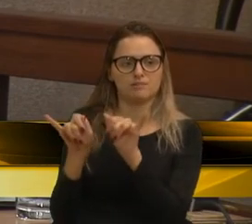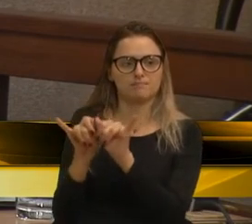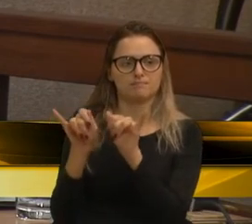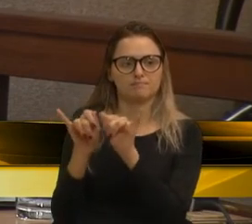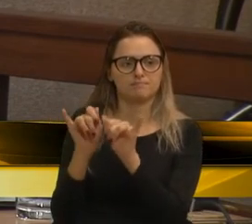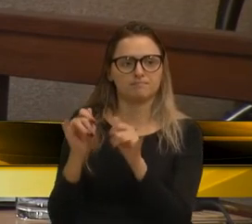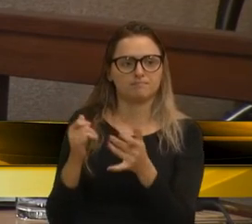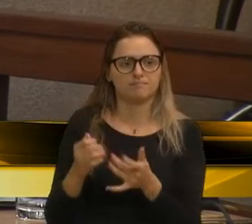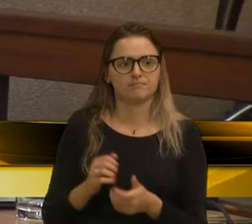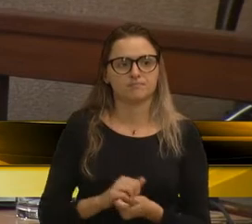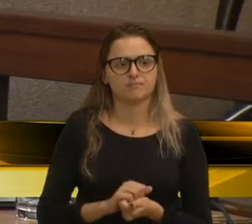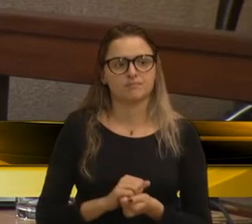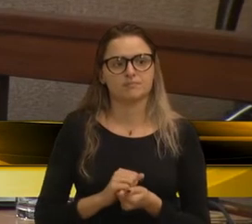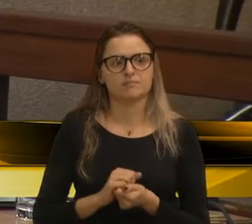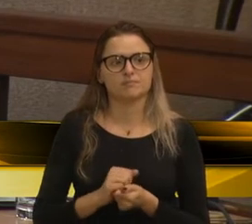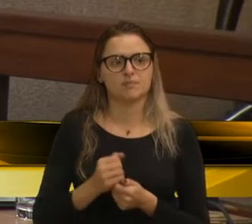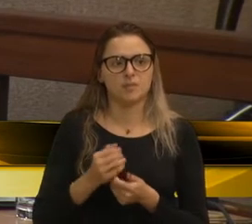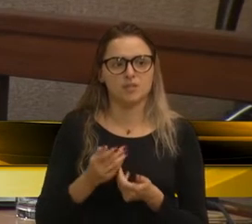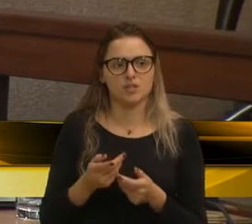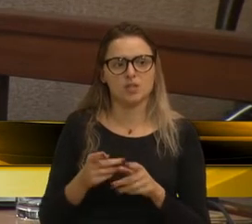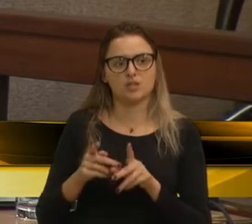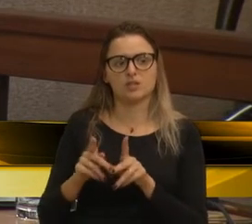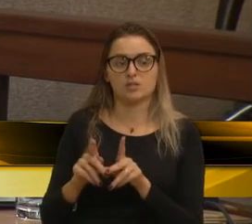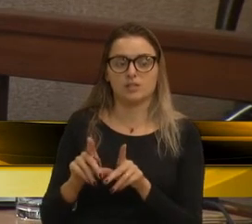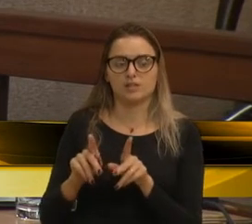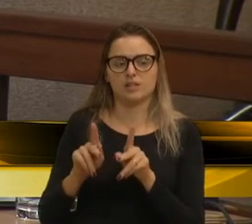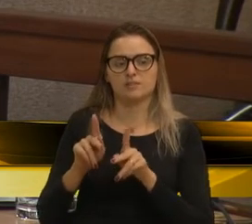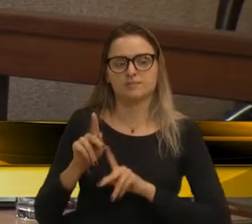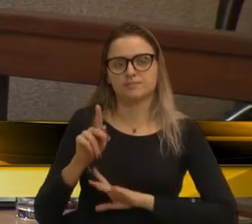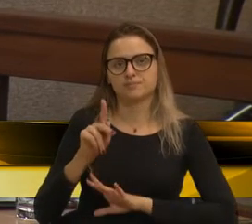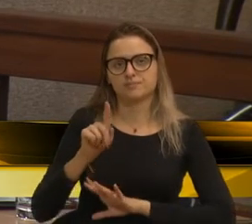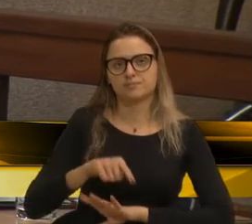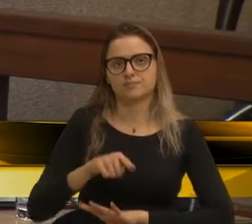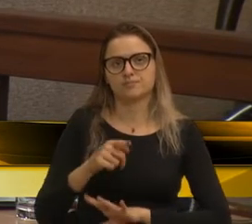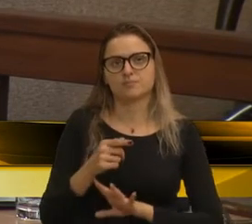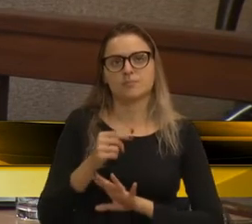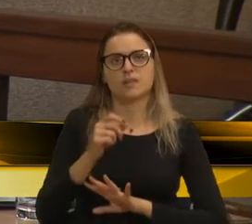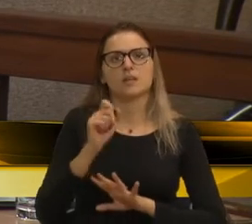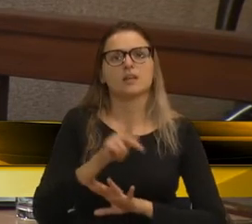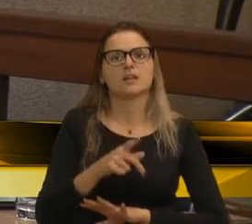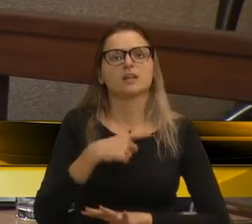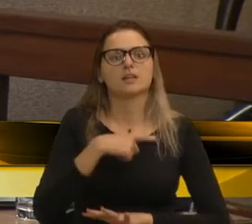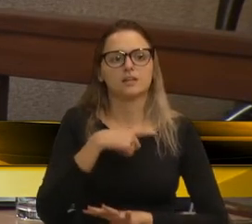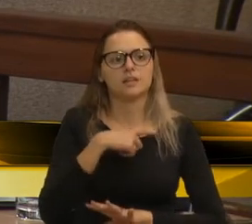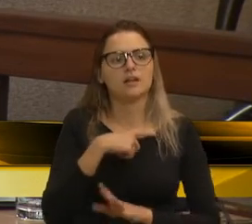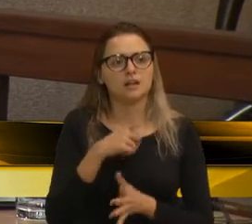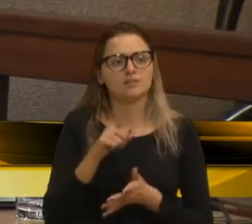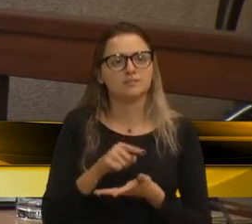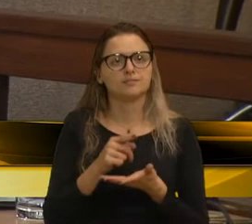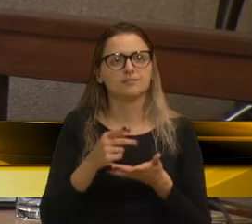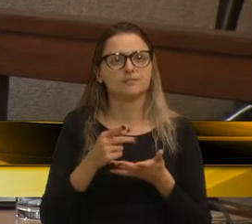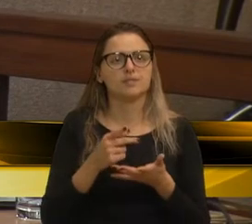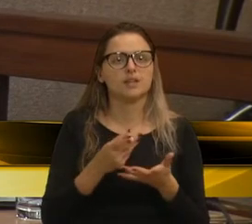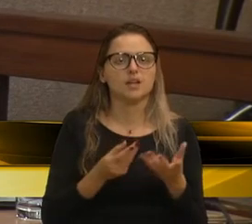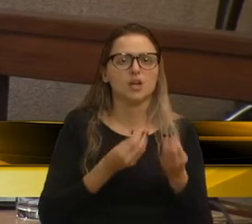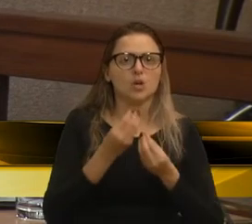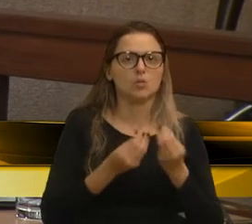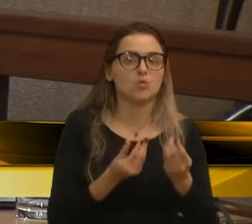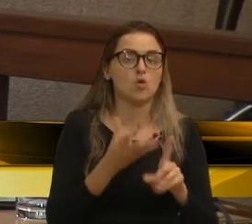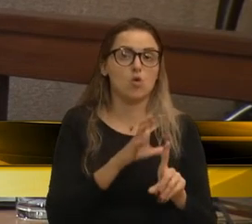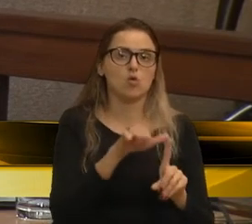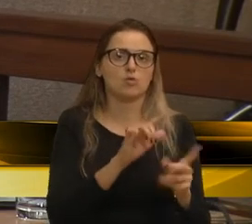que cabe muito bem, chi ha il suspetto, gal difetto, quer dizer, quem tem a suspeita, que é o caso da secretária contra os